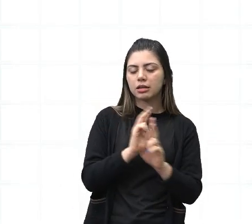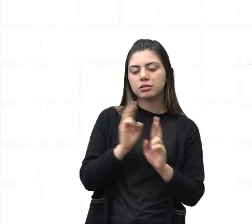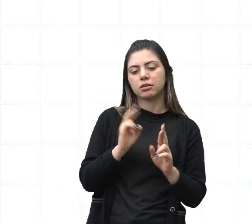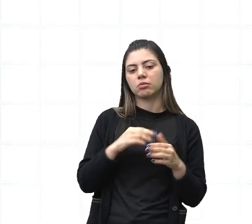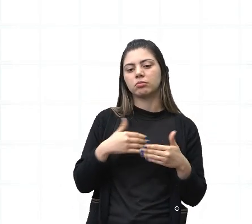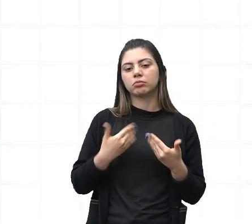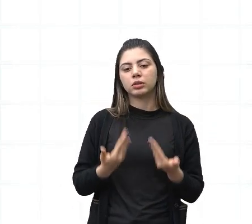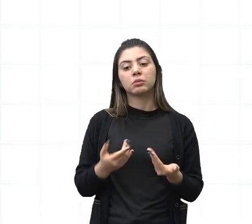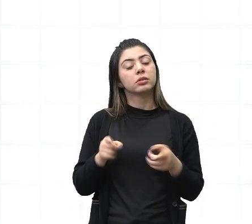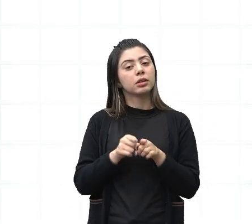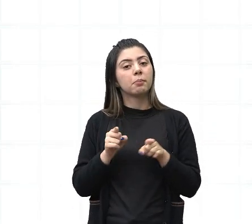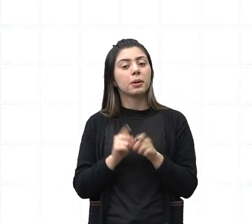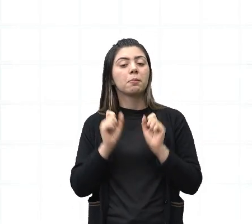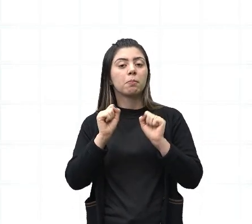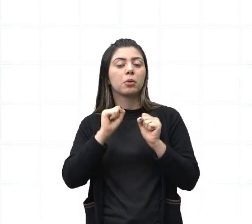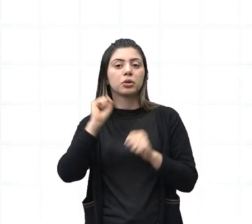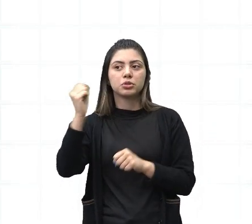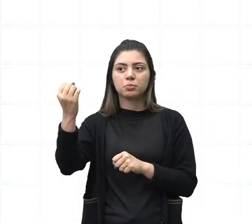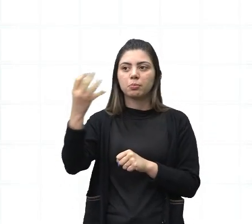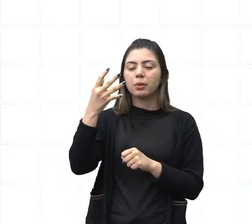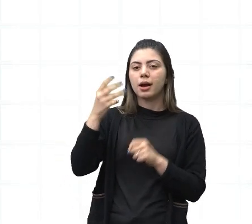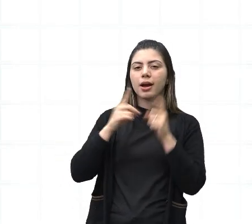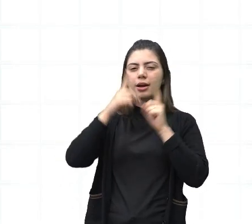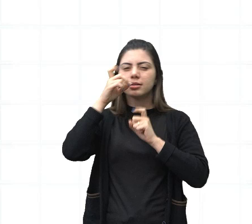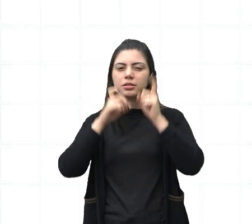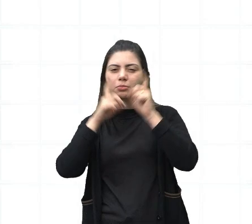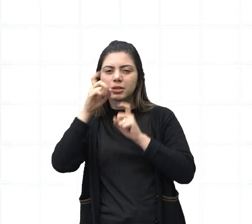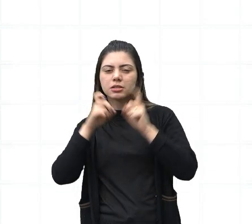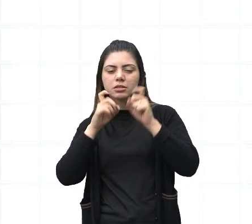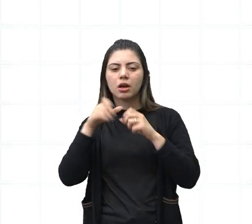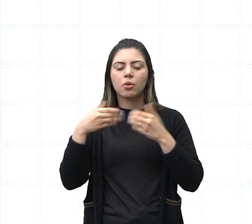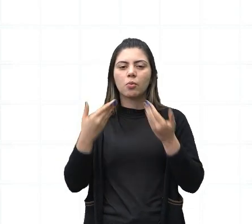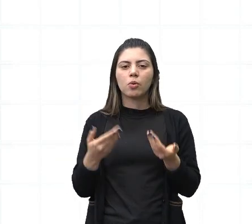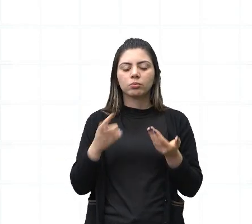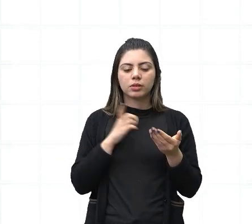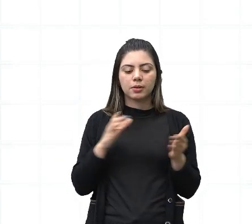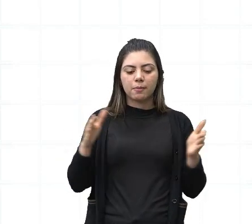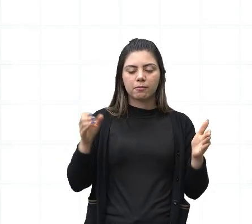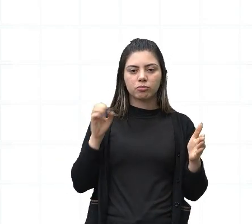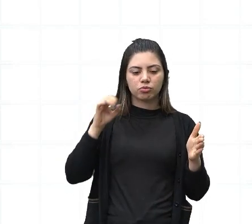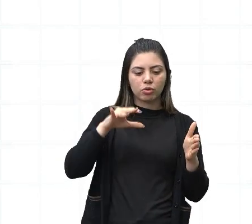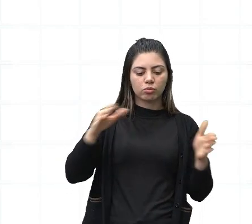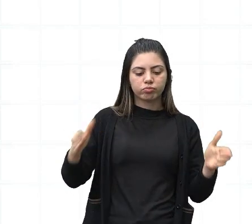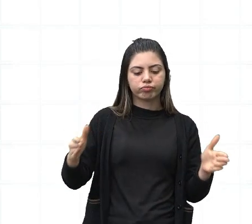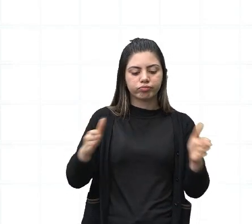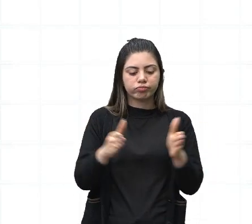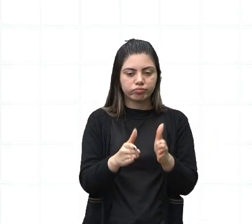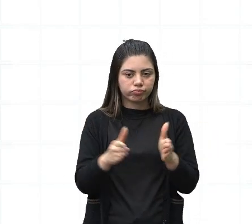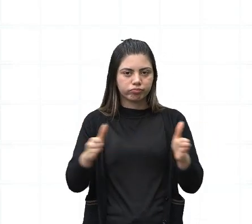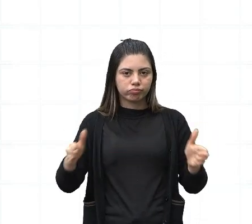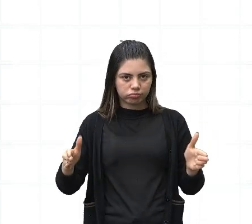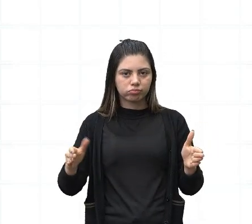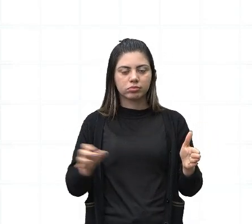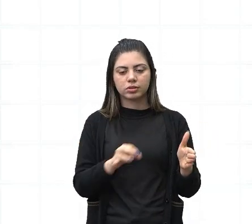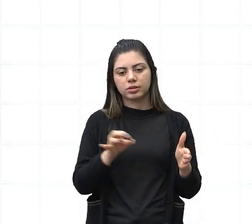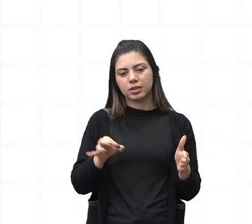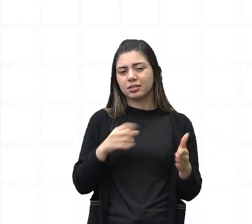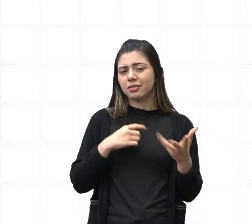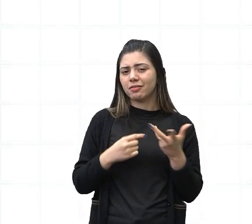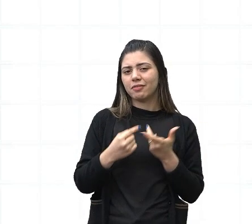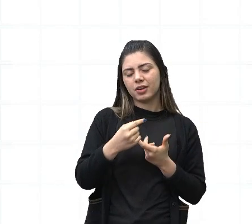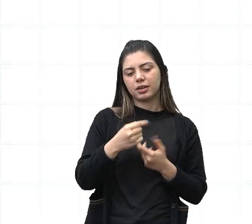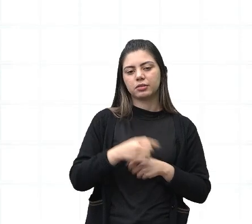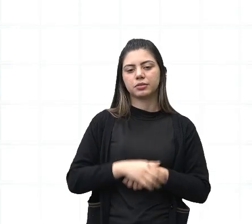enfatizar as expressões do ator. Pode limitar o espaço de representação a um círculo de luz e muitos outros